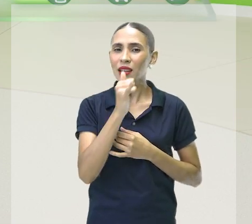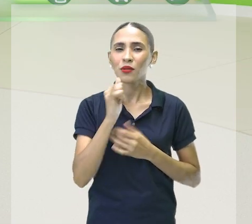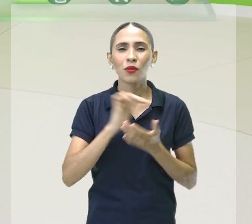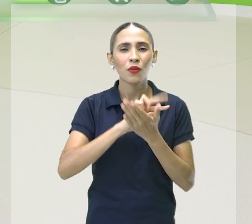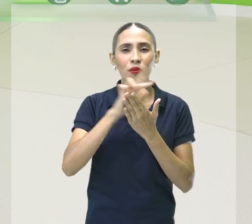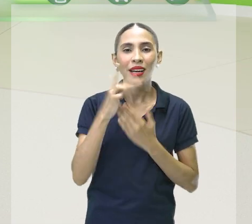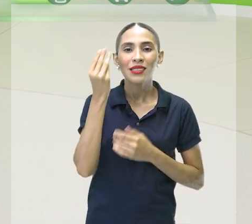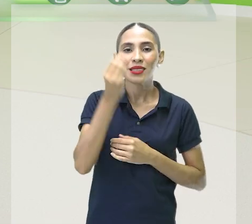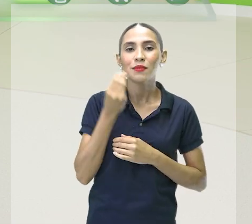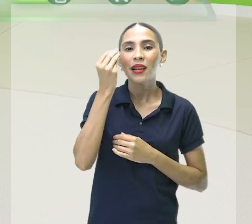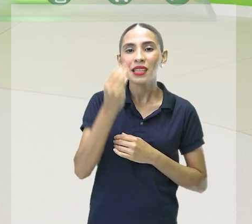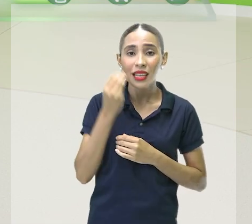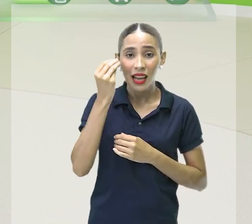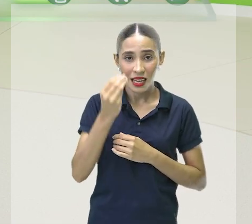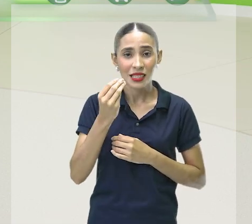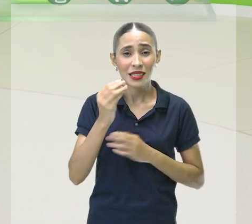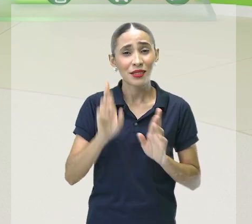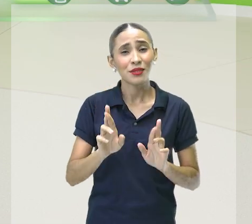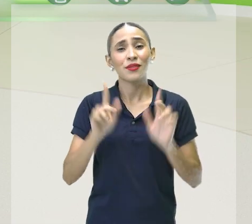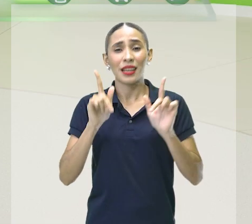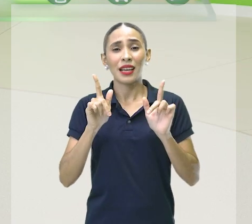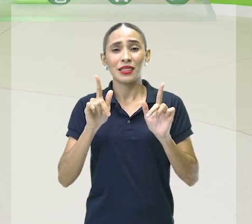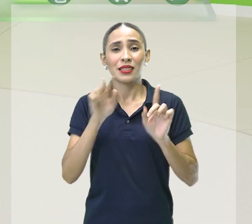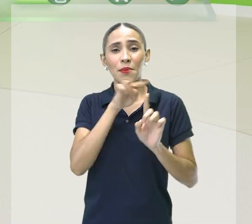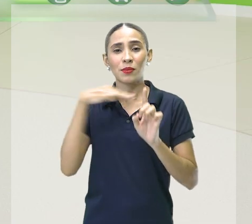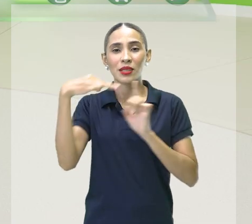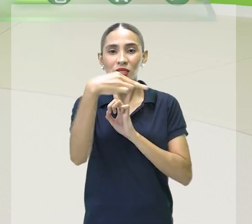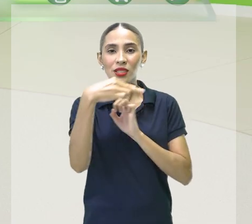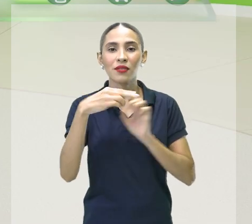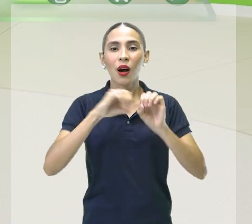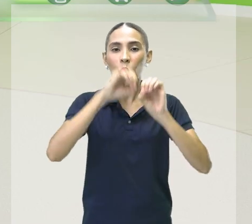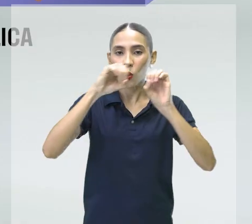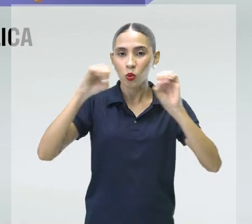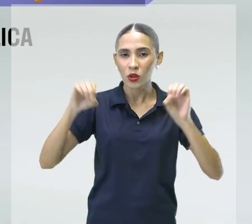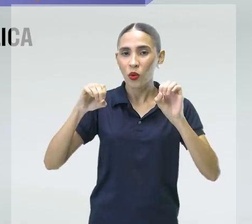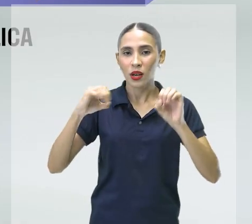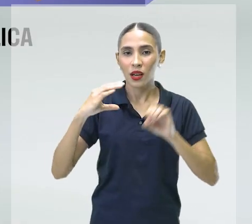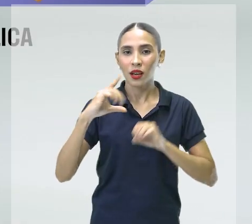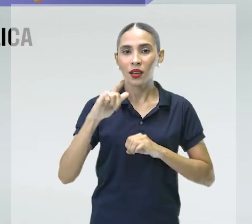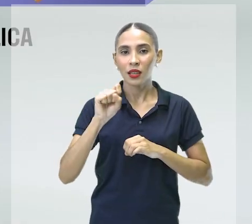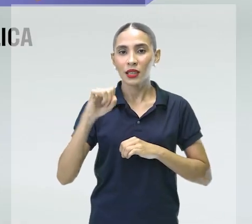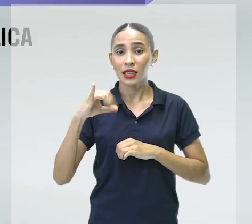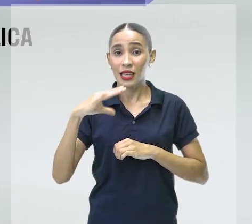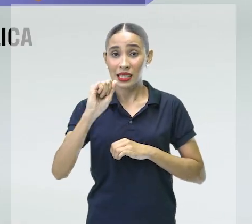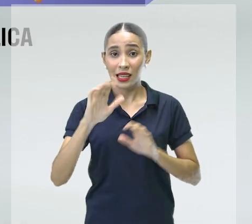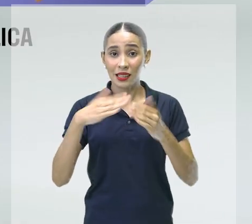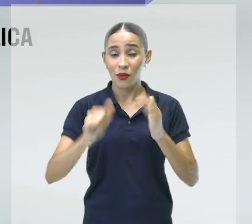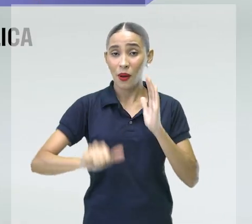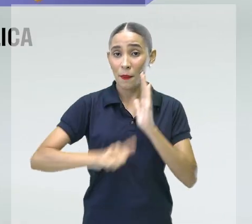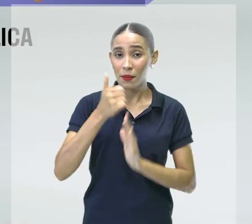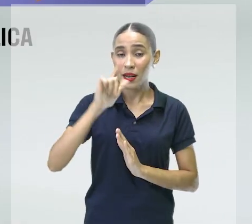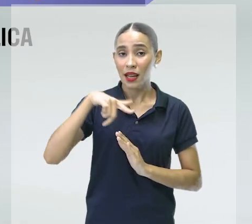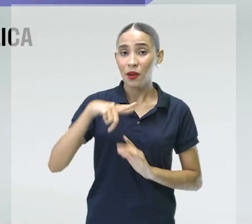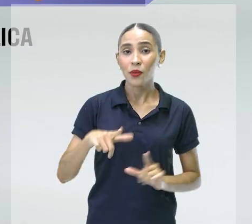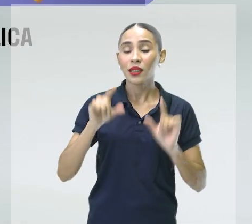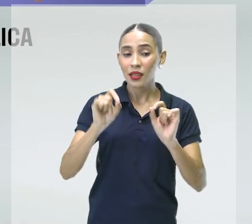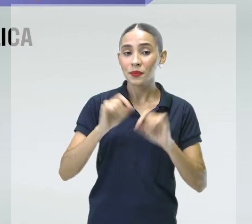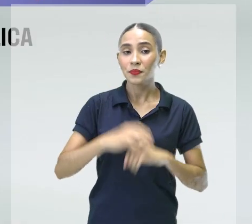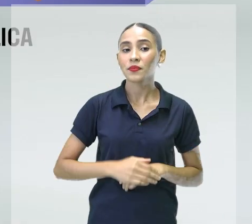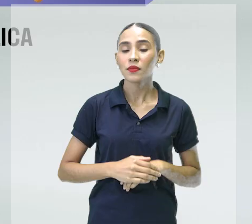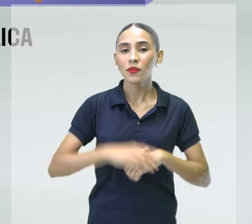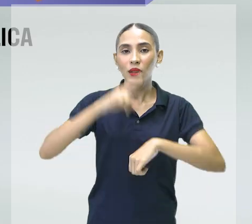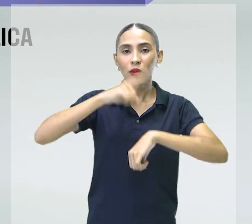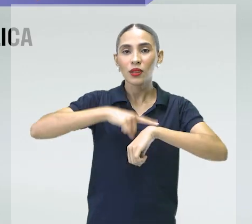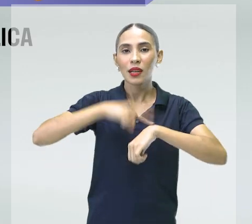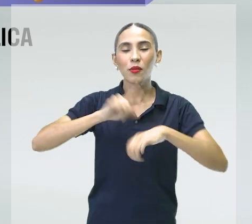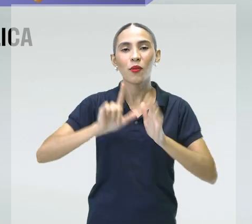observações completamente contrárias à visão ondulatória clássica. Bom, a primeira é o seguinte, olha, o tempo de